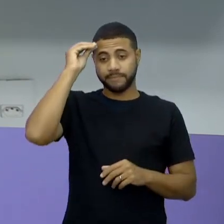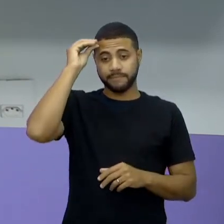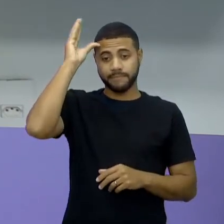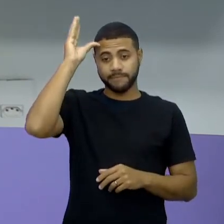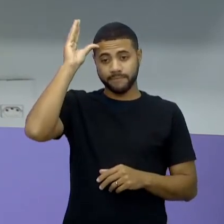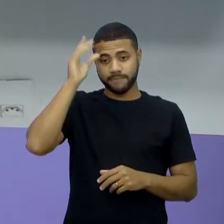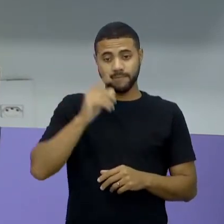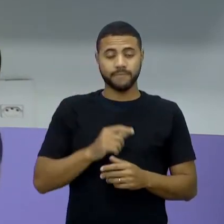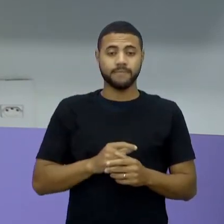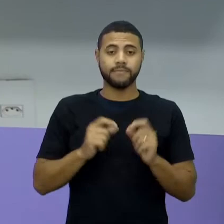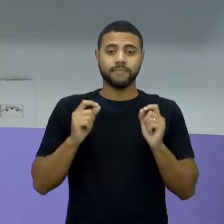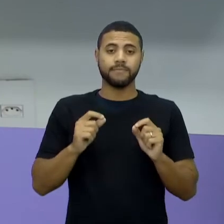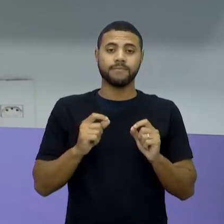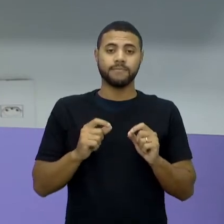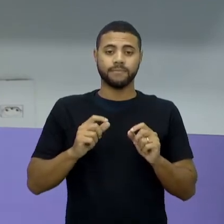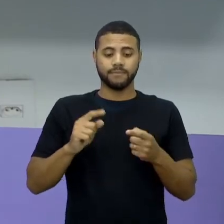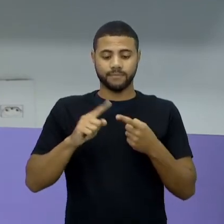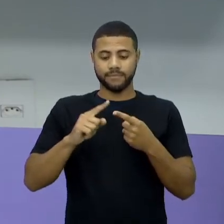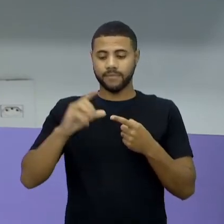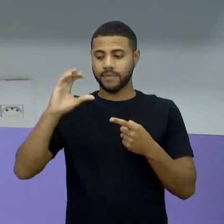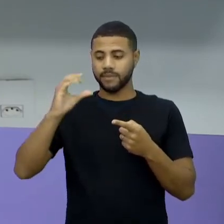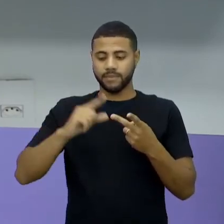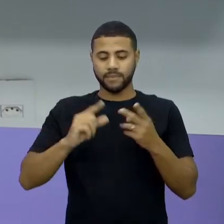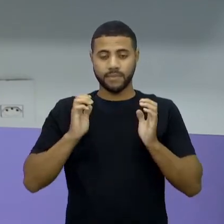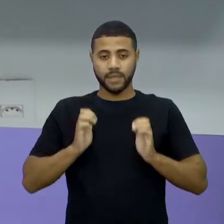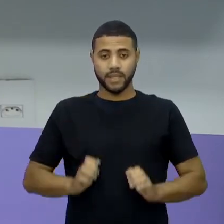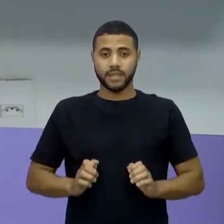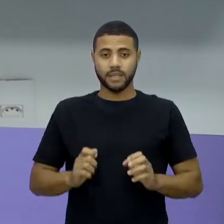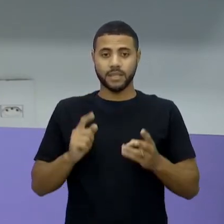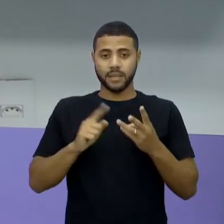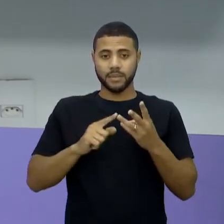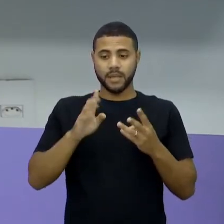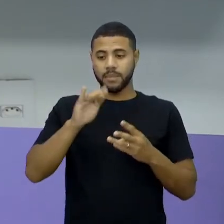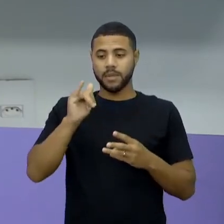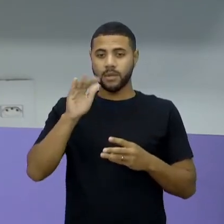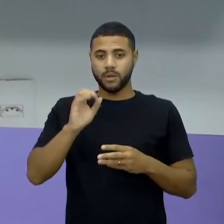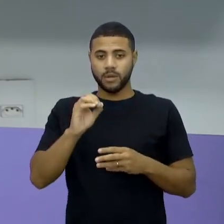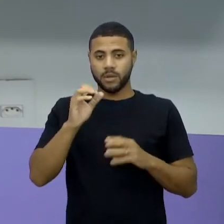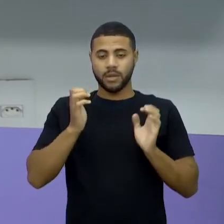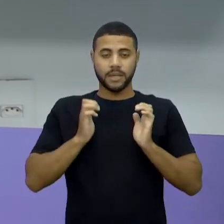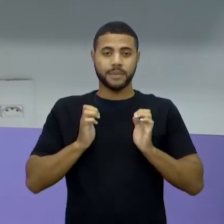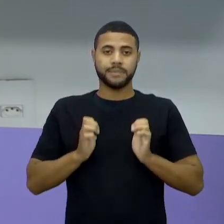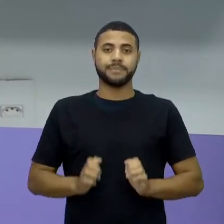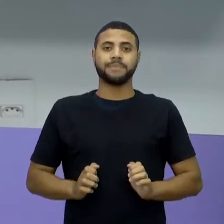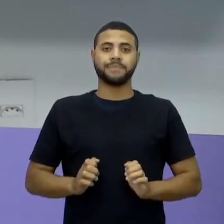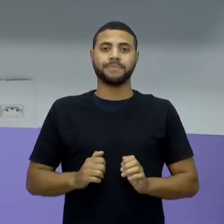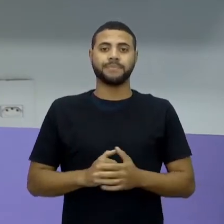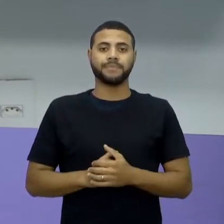humano, que são a ciência, a ética e a bioética. Né? Então,